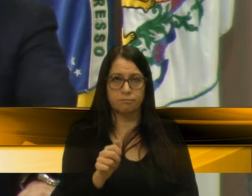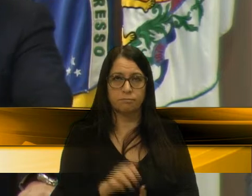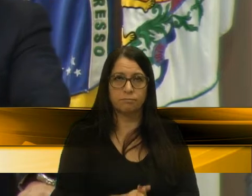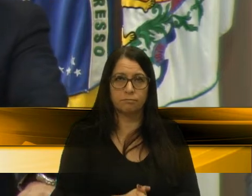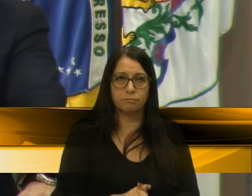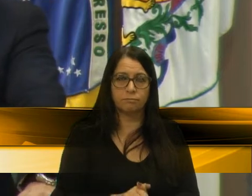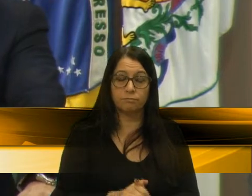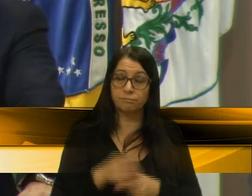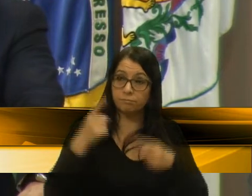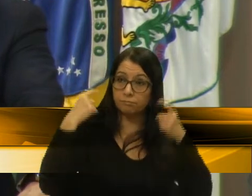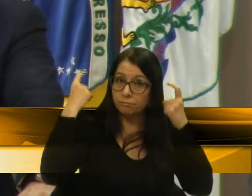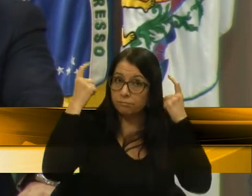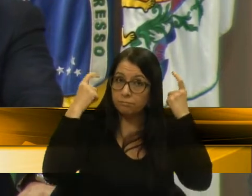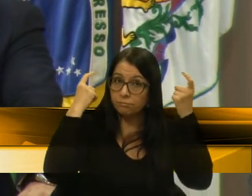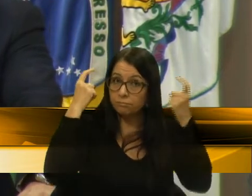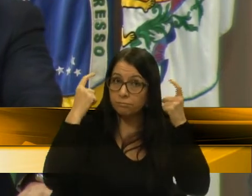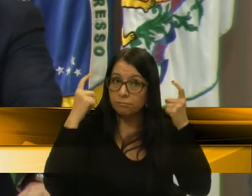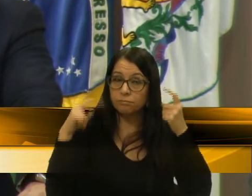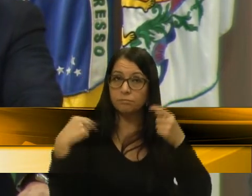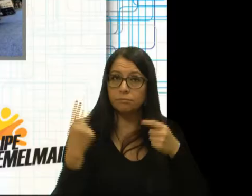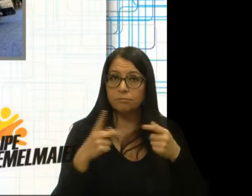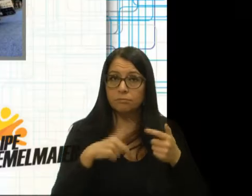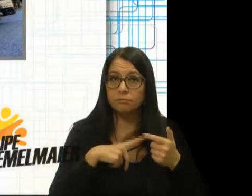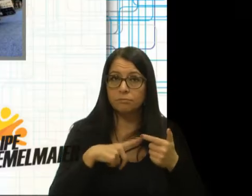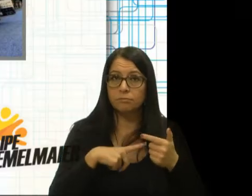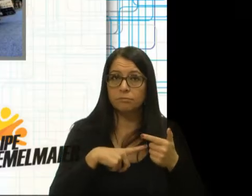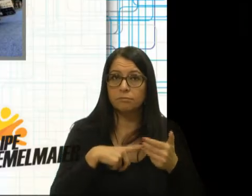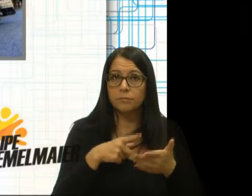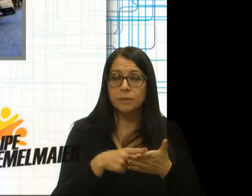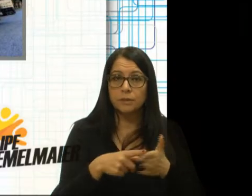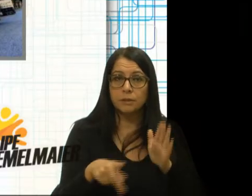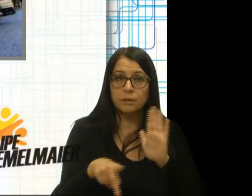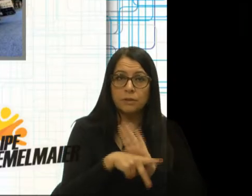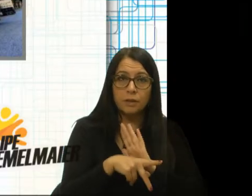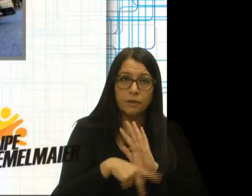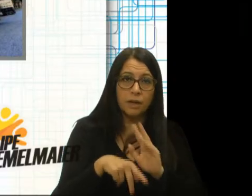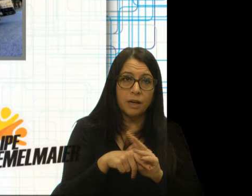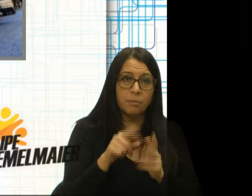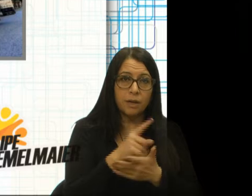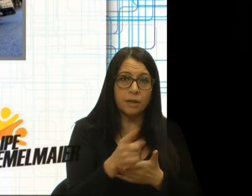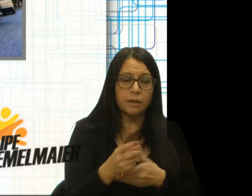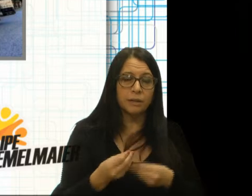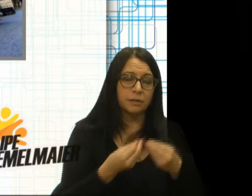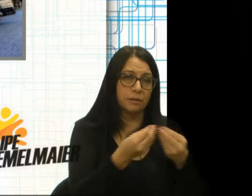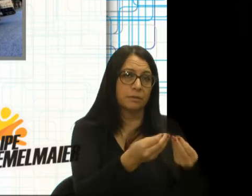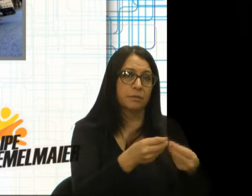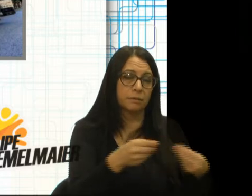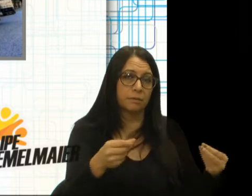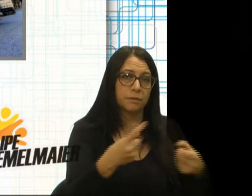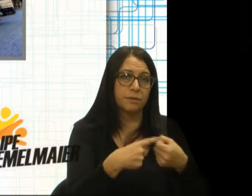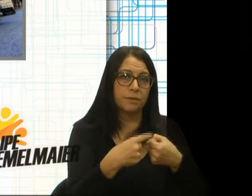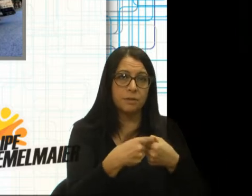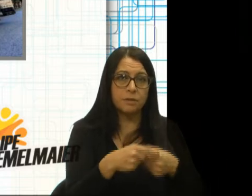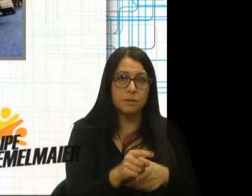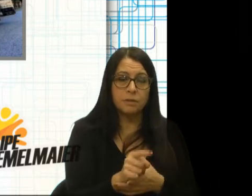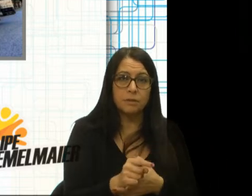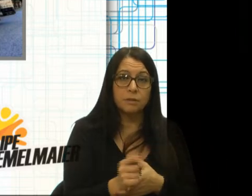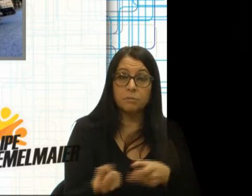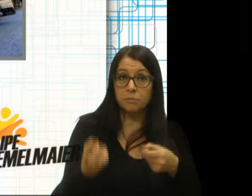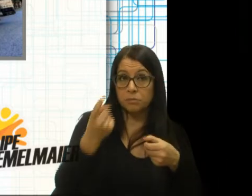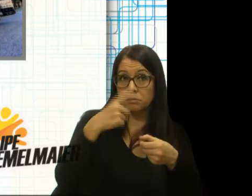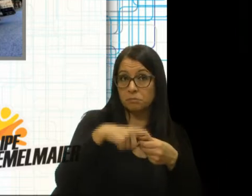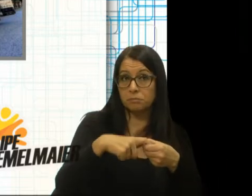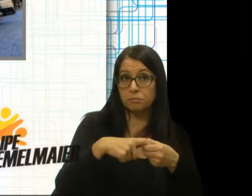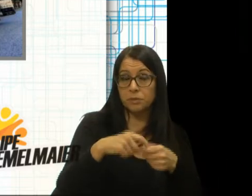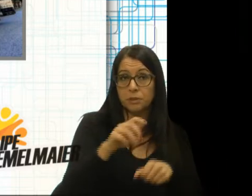e a preocupação que nós temos que esse patrimônio doado para o município possa retornar